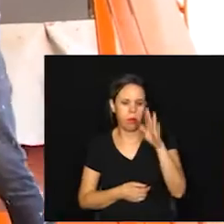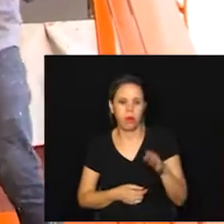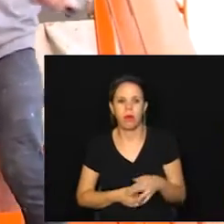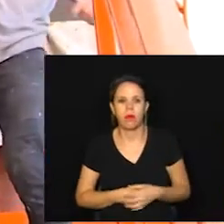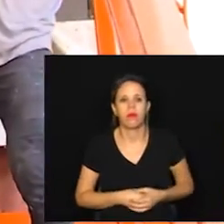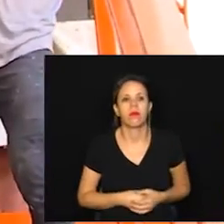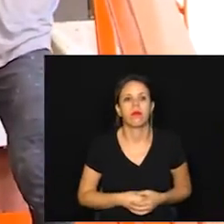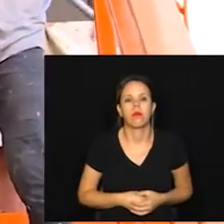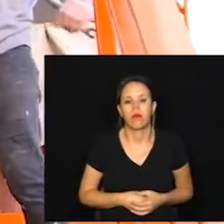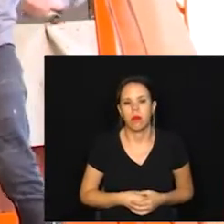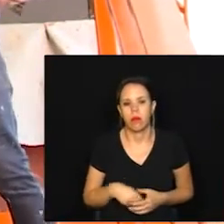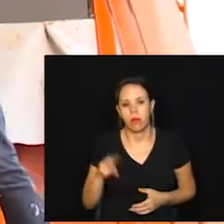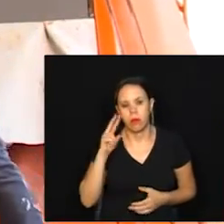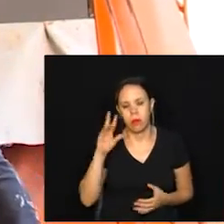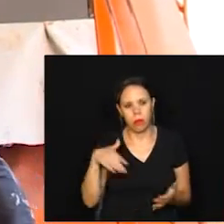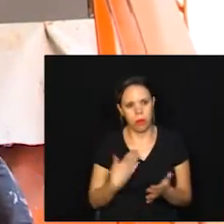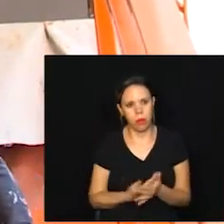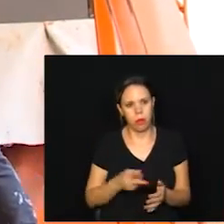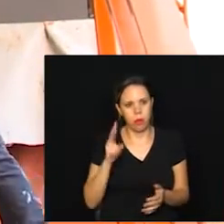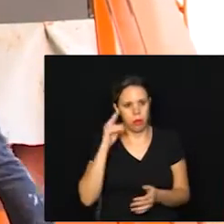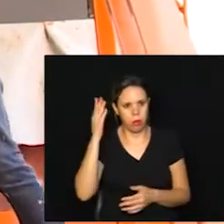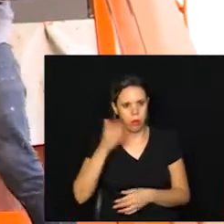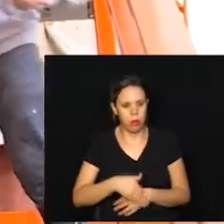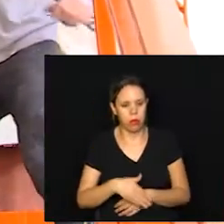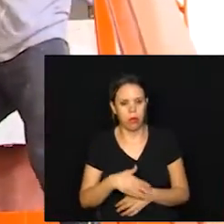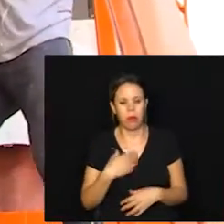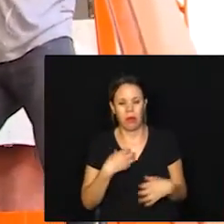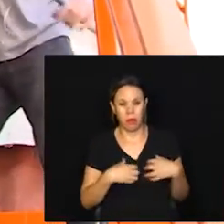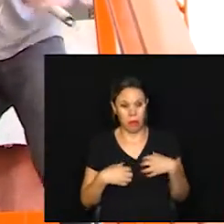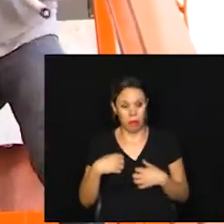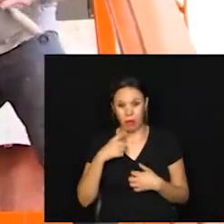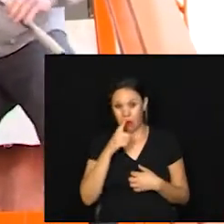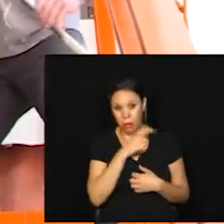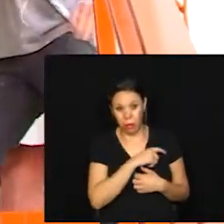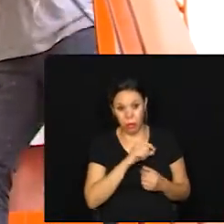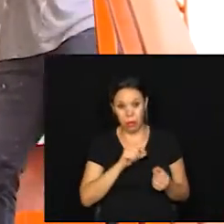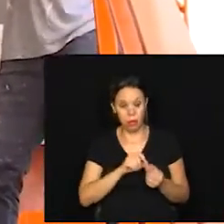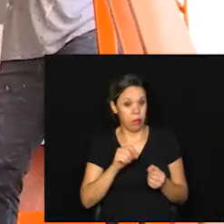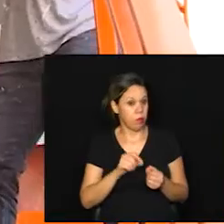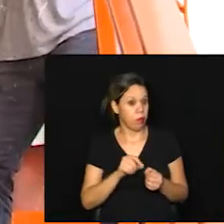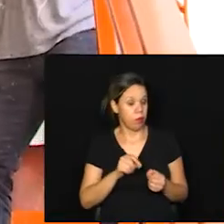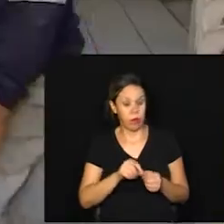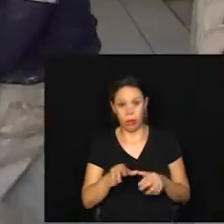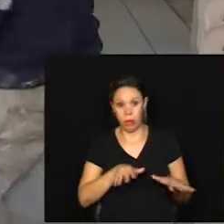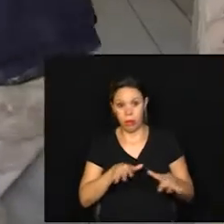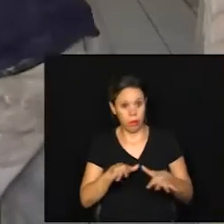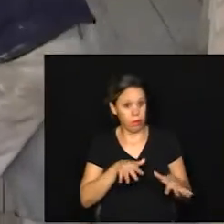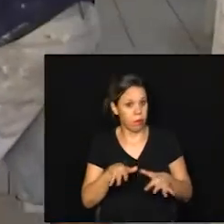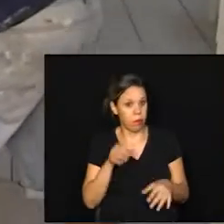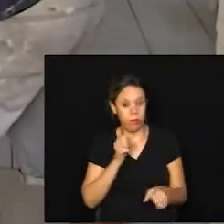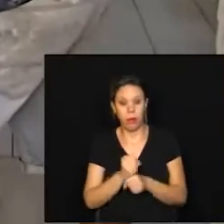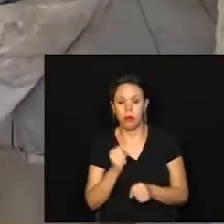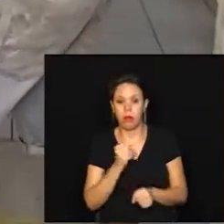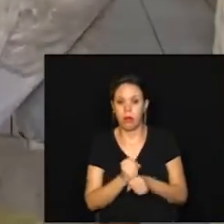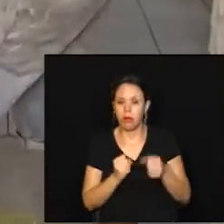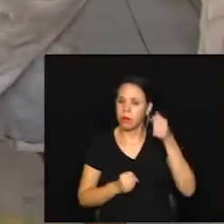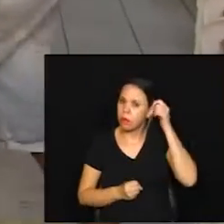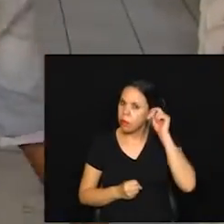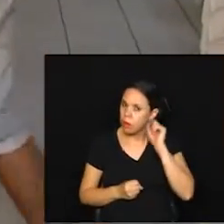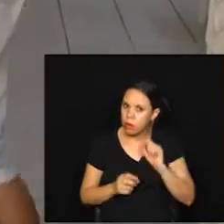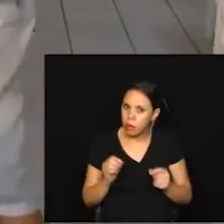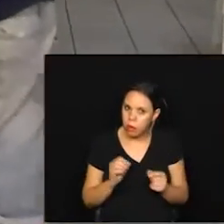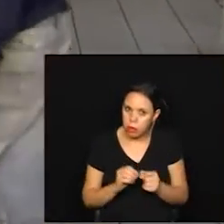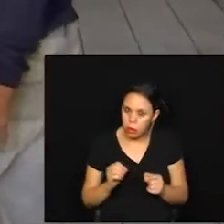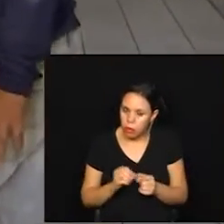sábado, de segunda a segunda, isso gera um desgaste, uma dificuldade até da gente poder efetuar